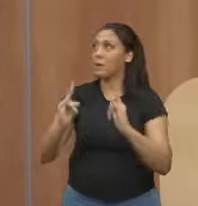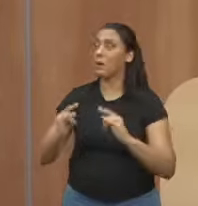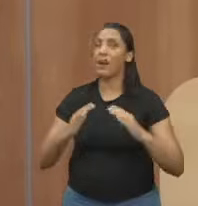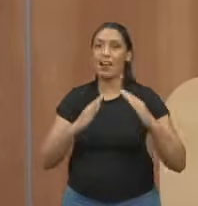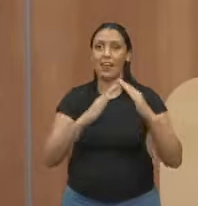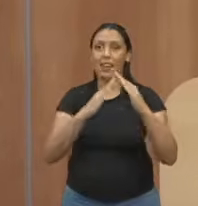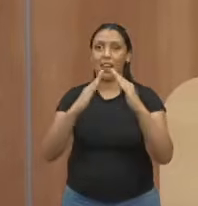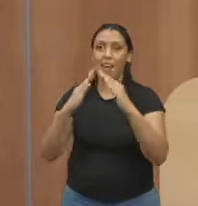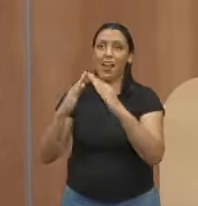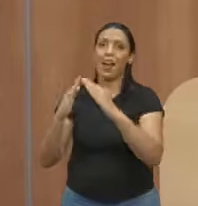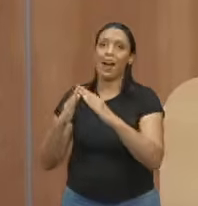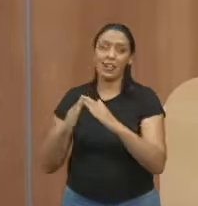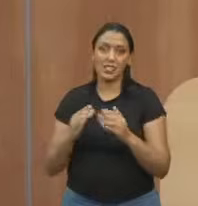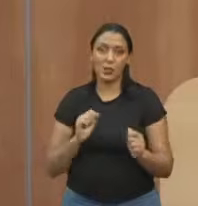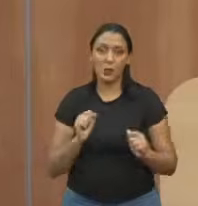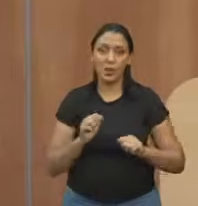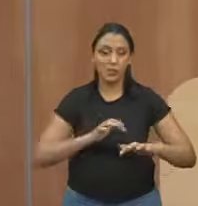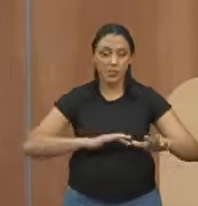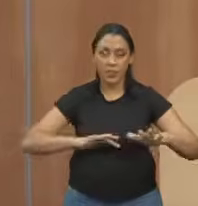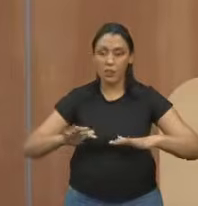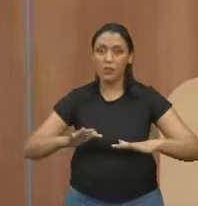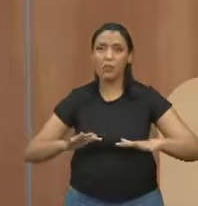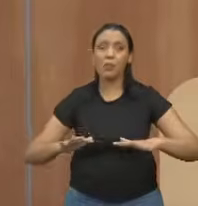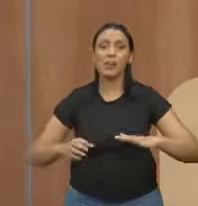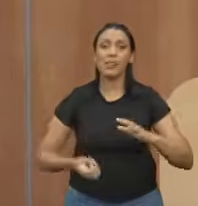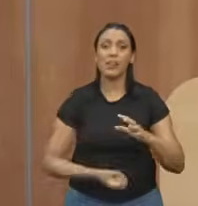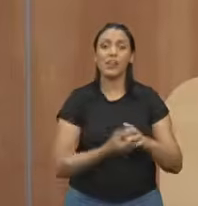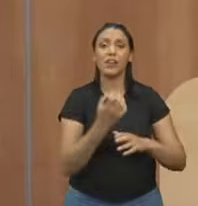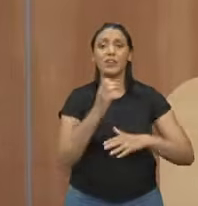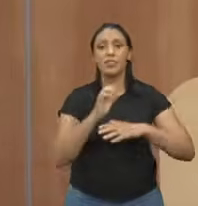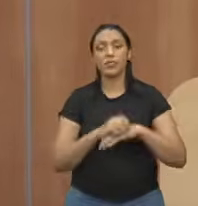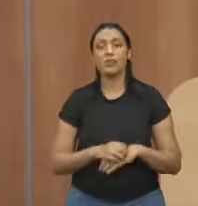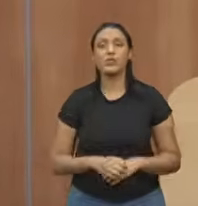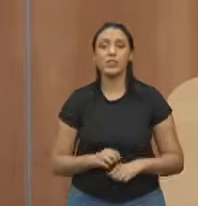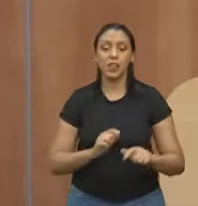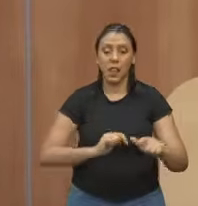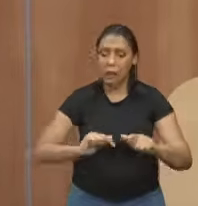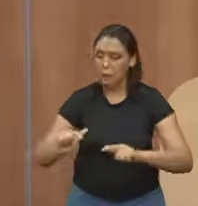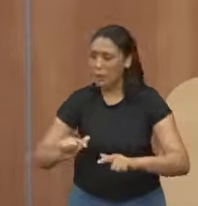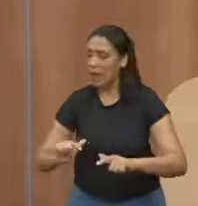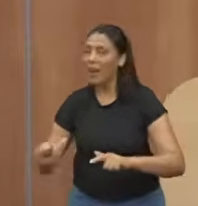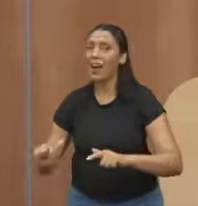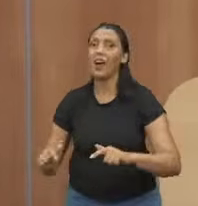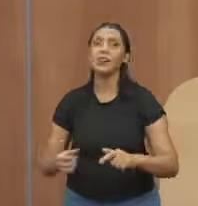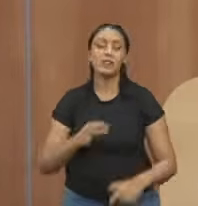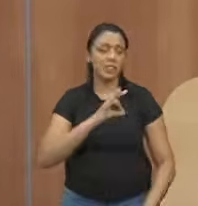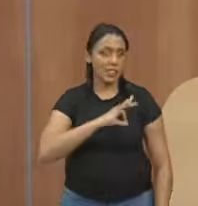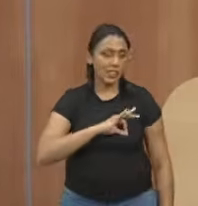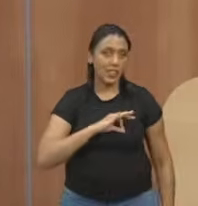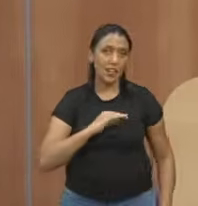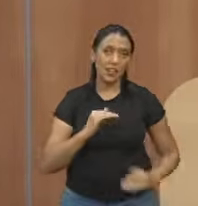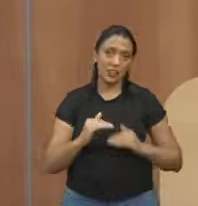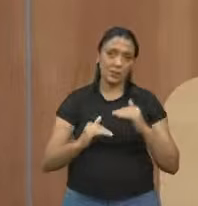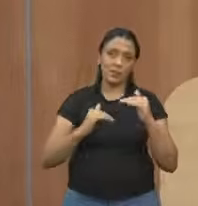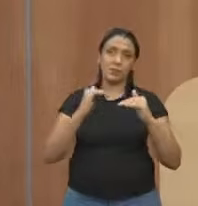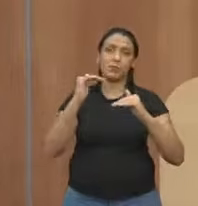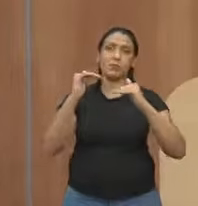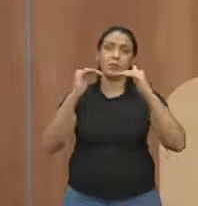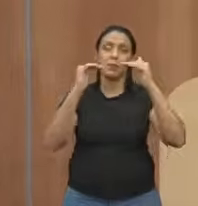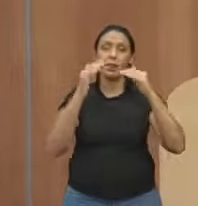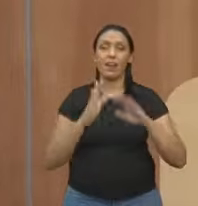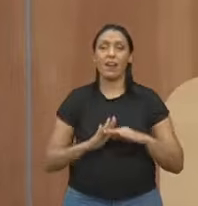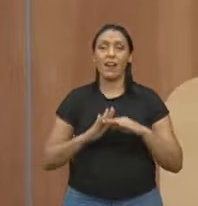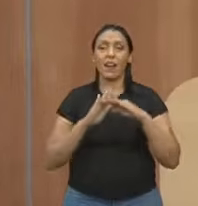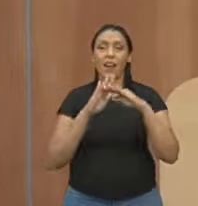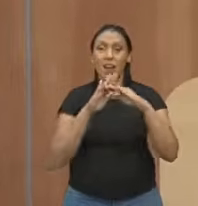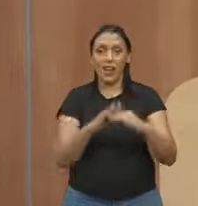economia nacional, gerando emprego, renda e contribuindo de maneira significativa para o crescimento das cidades e